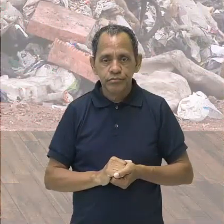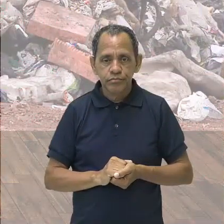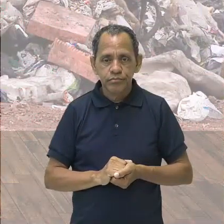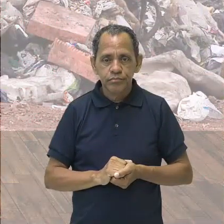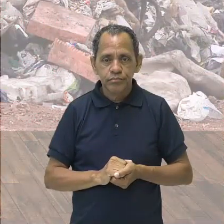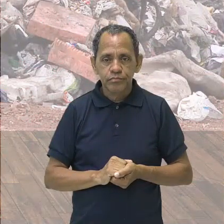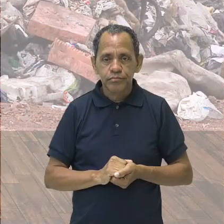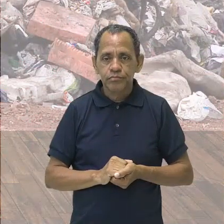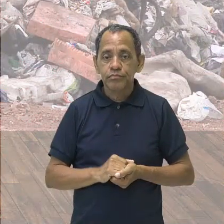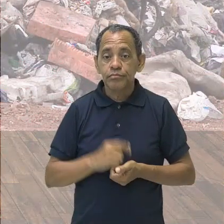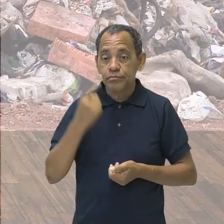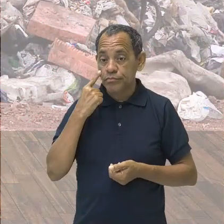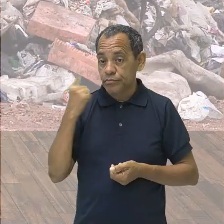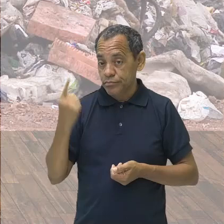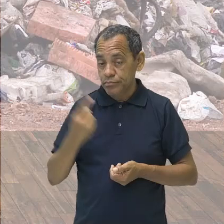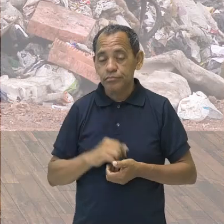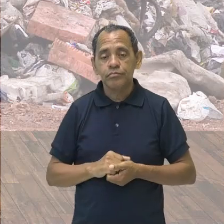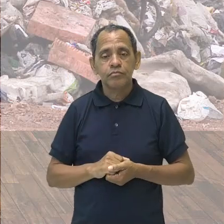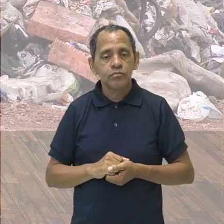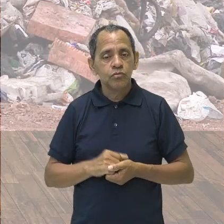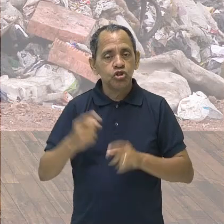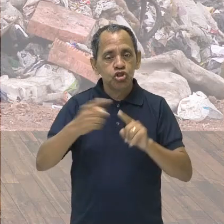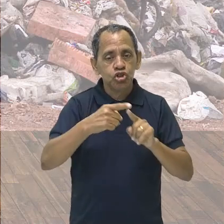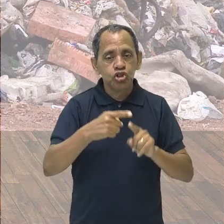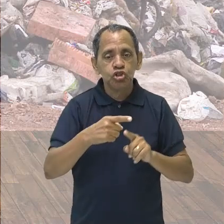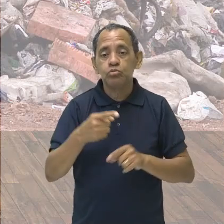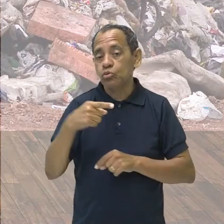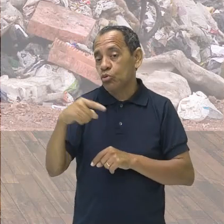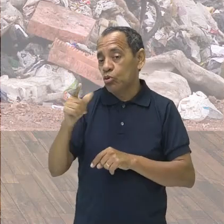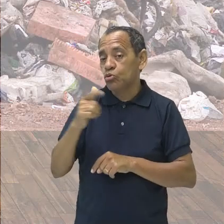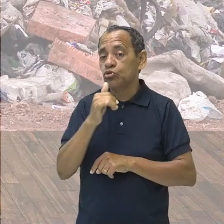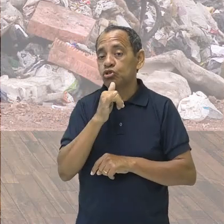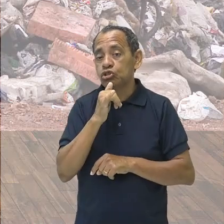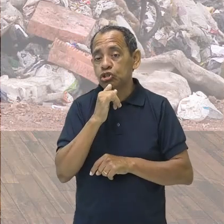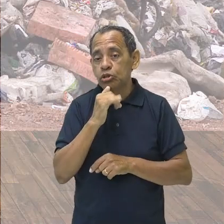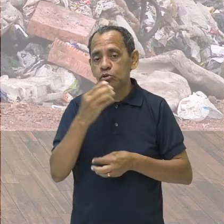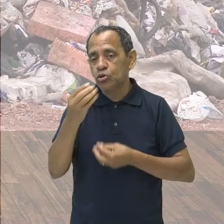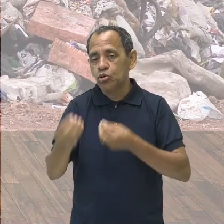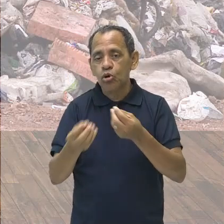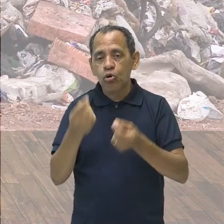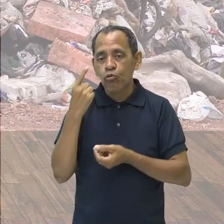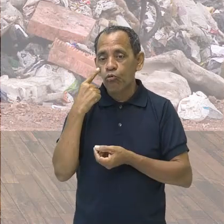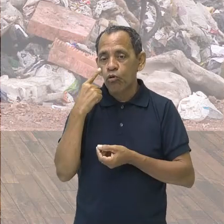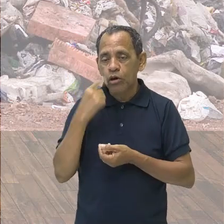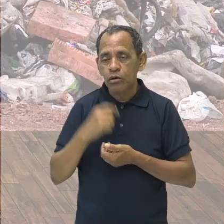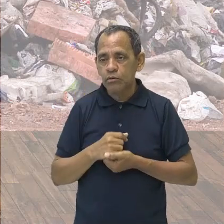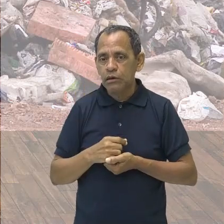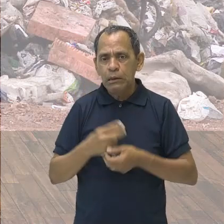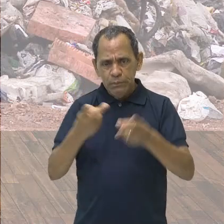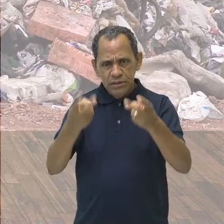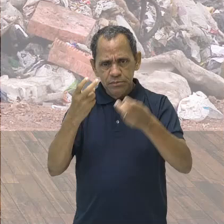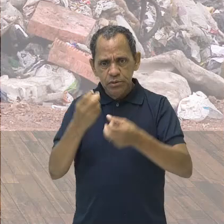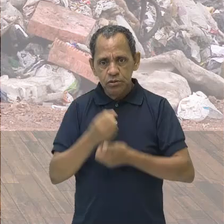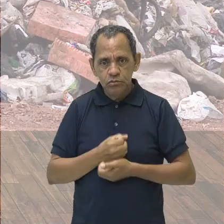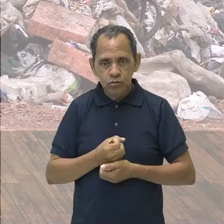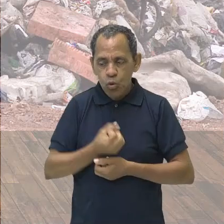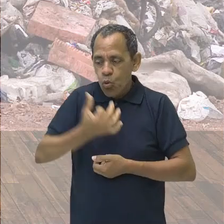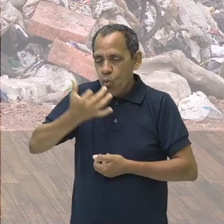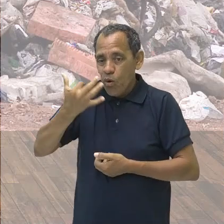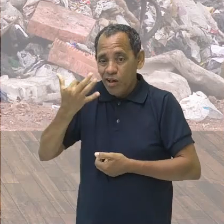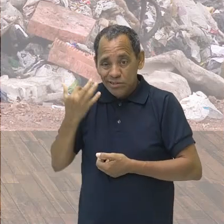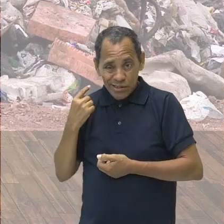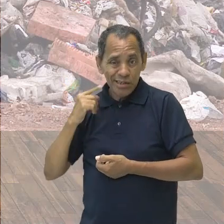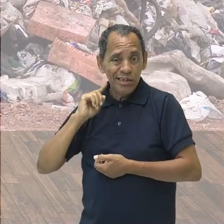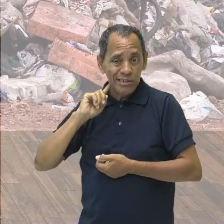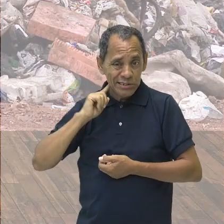Então, nós temos aqui, ó, um outro exemplo, né? Uma outra forma de ver. Olha a quantidade de lixo que nós temos